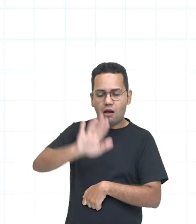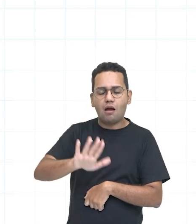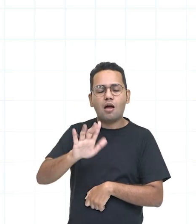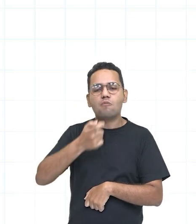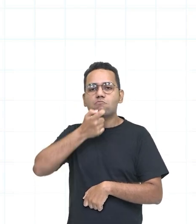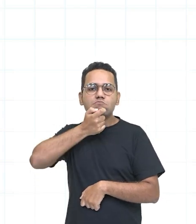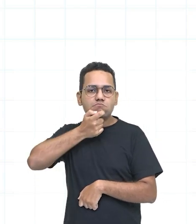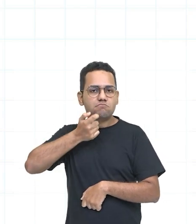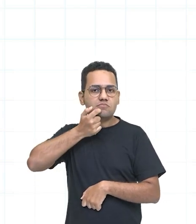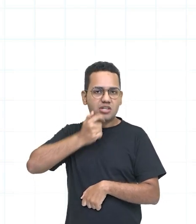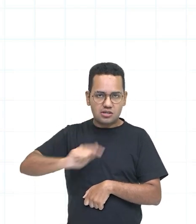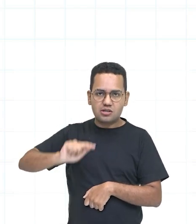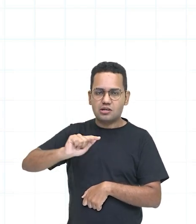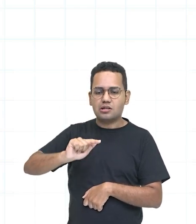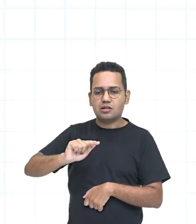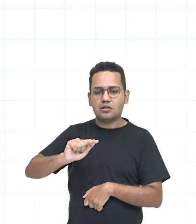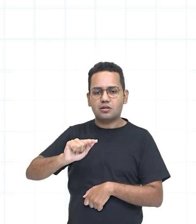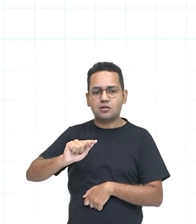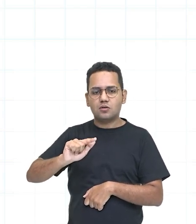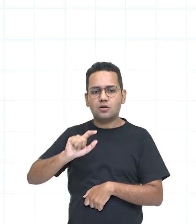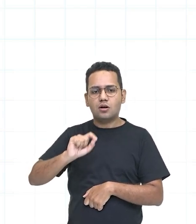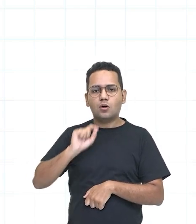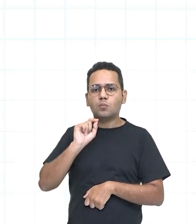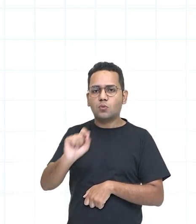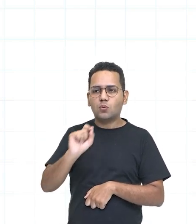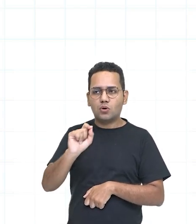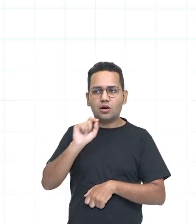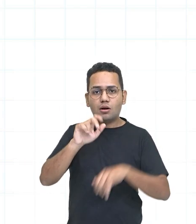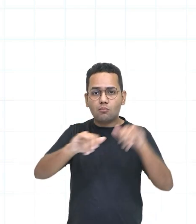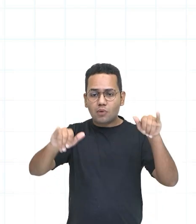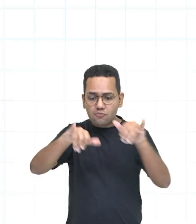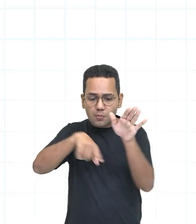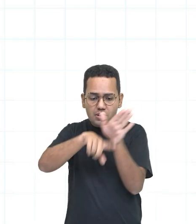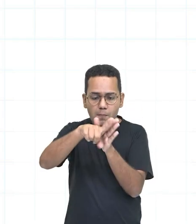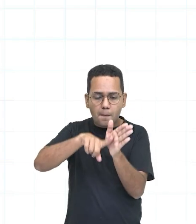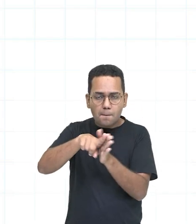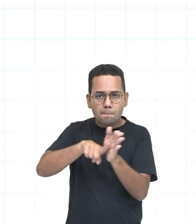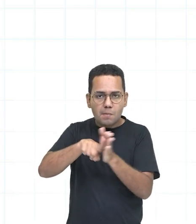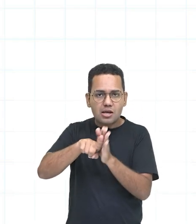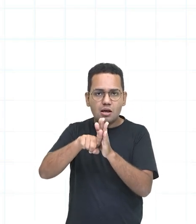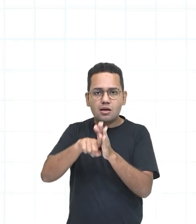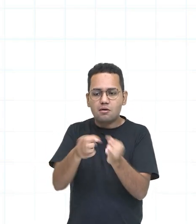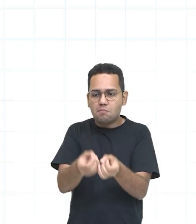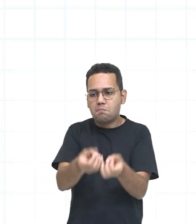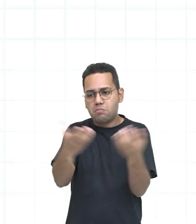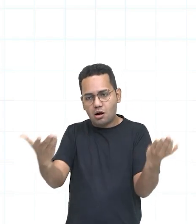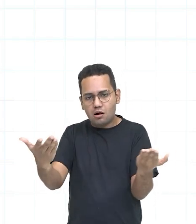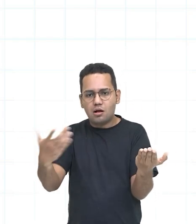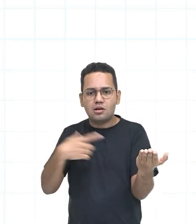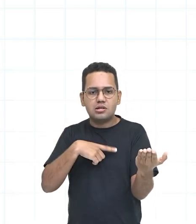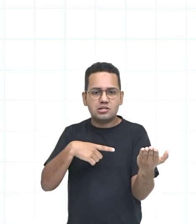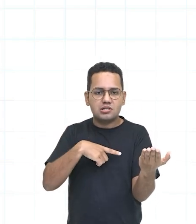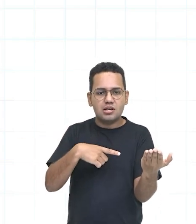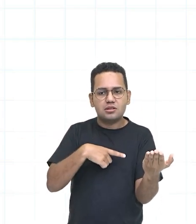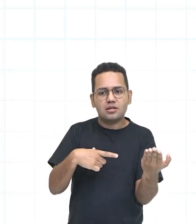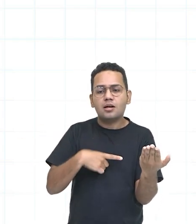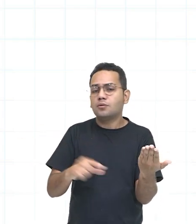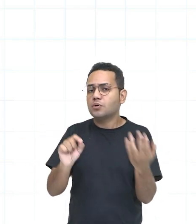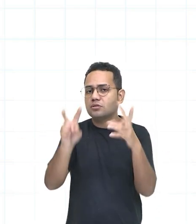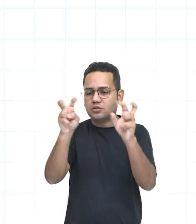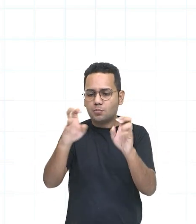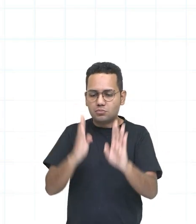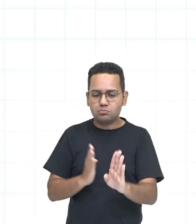da comunicação e também relacionado às pesquisas, né, exportação e apresentação das